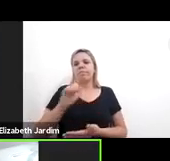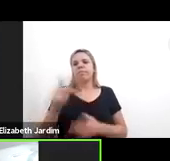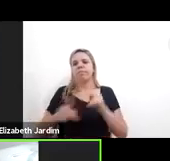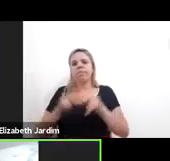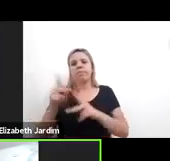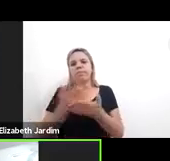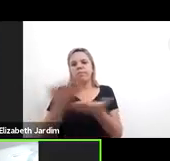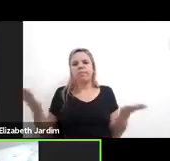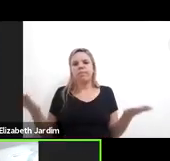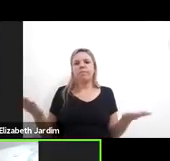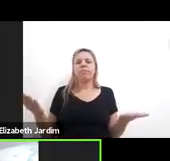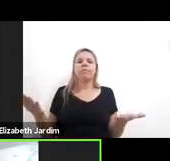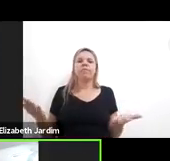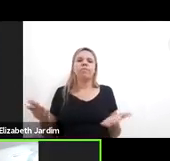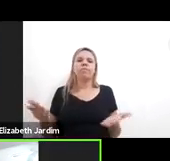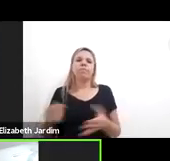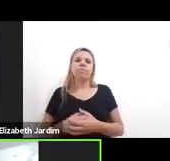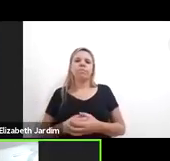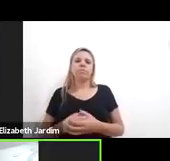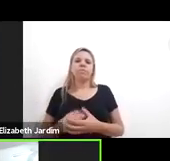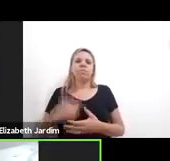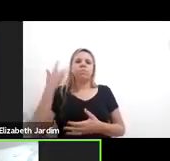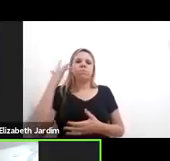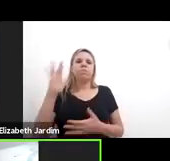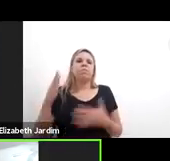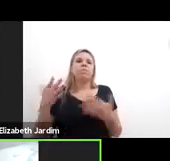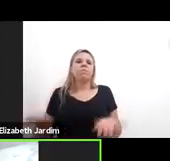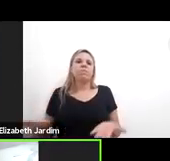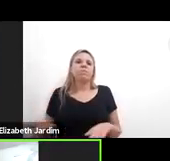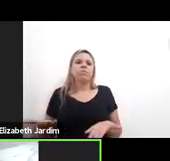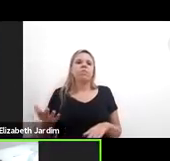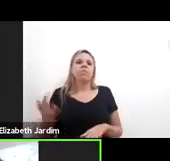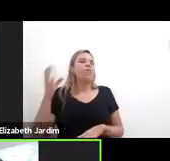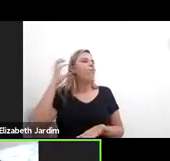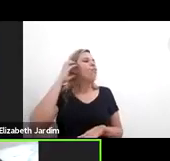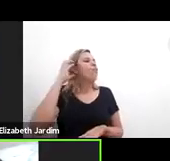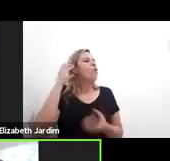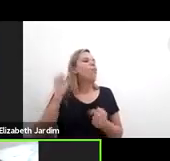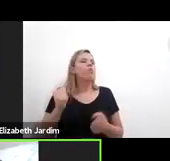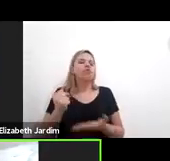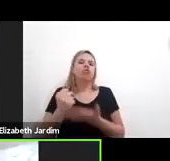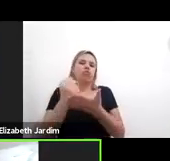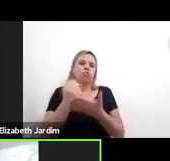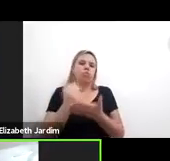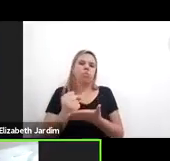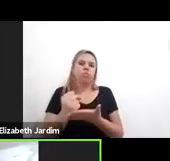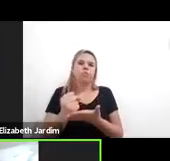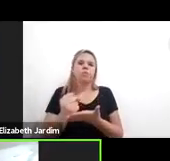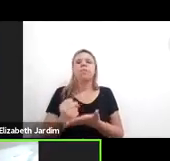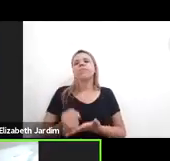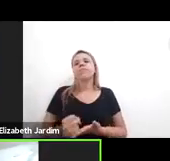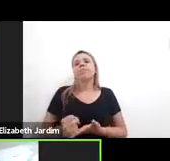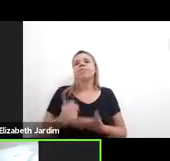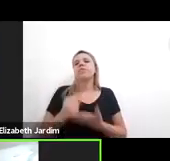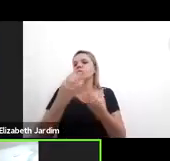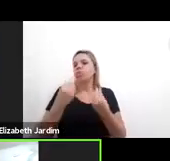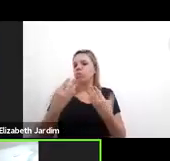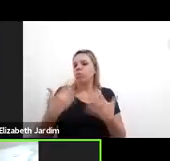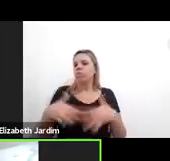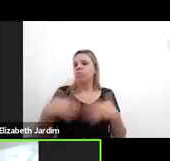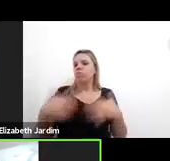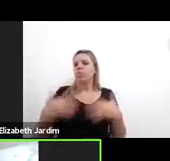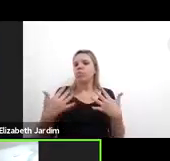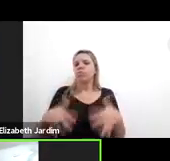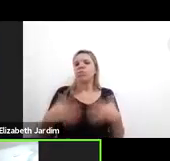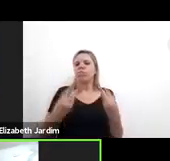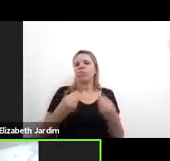vocês, que eu não sabia nem que fono poderia ajudar nisso, e ela me ajudou muito, e um monte de coisas